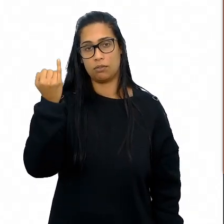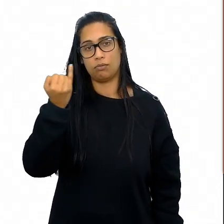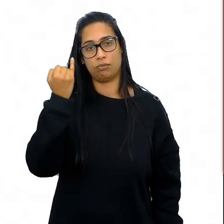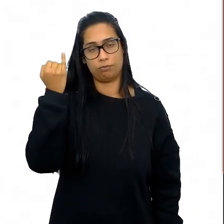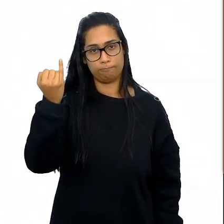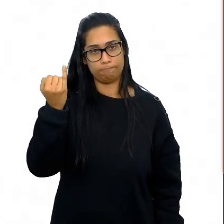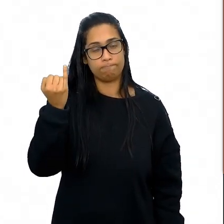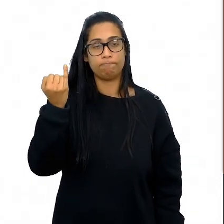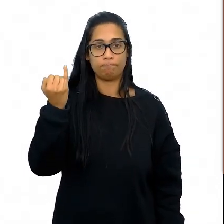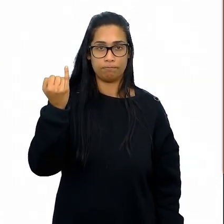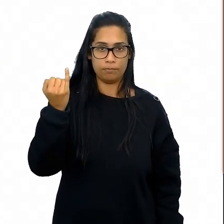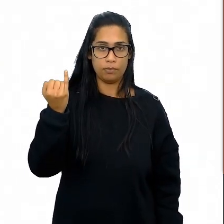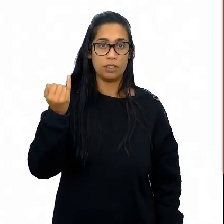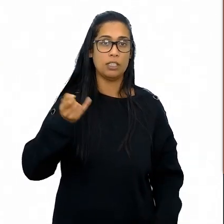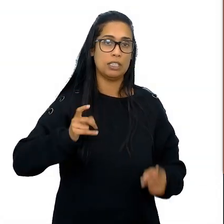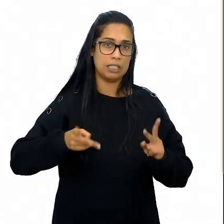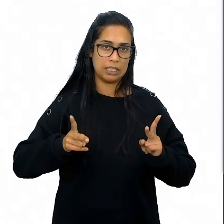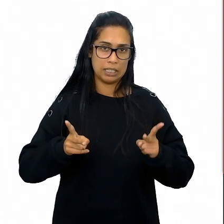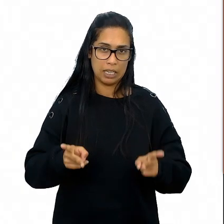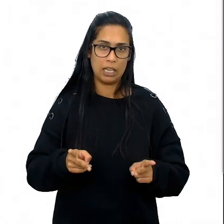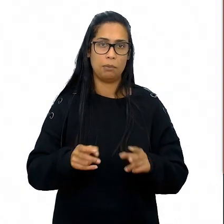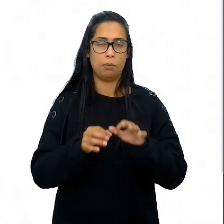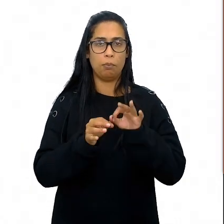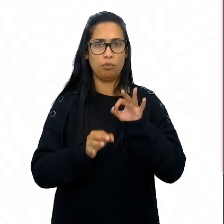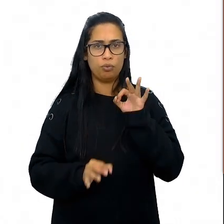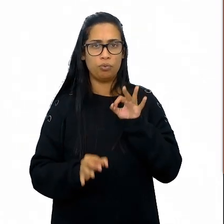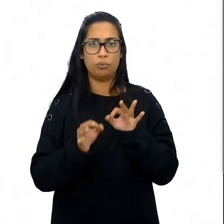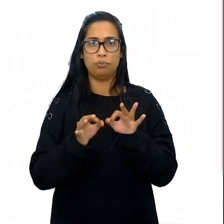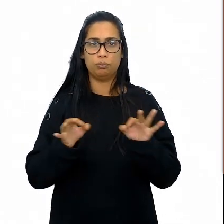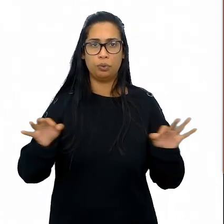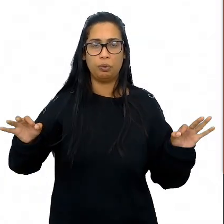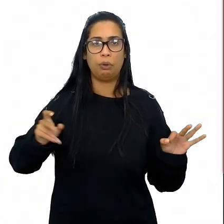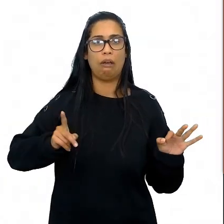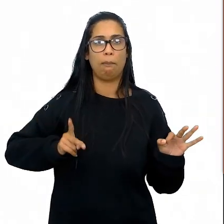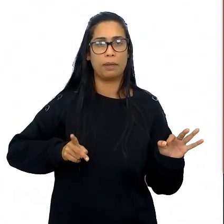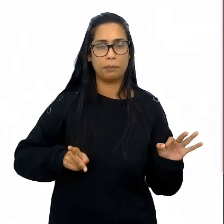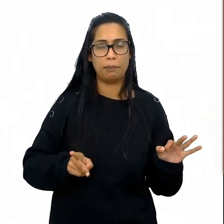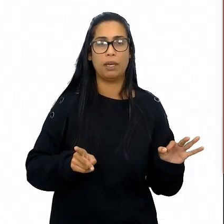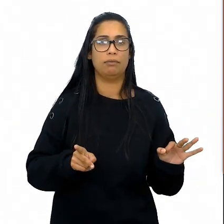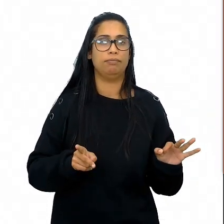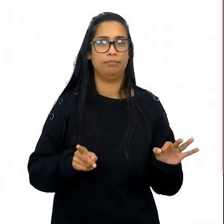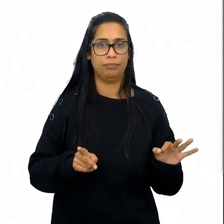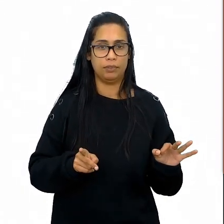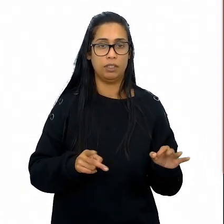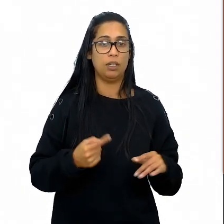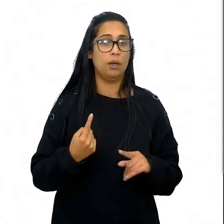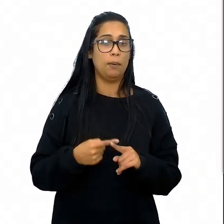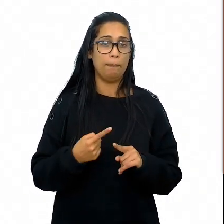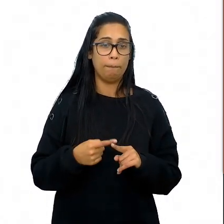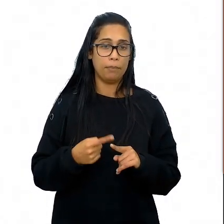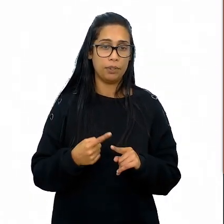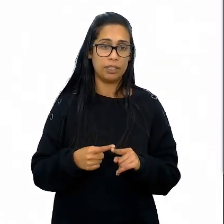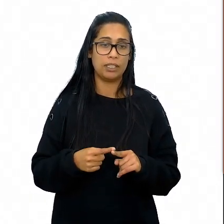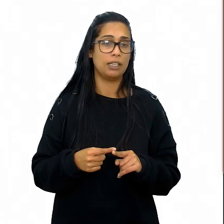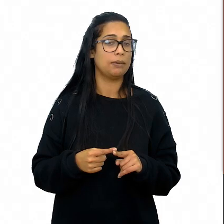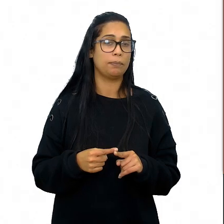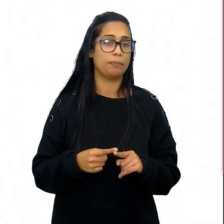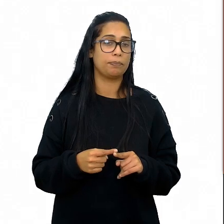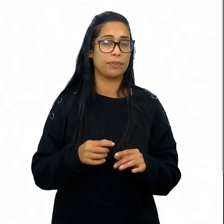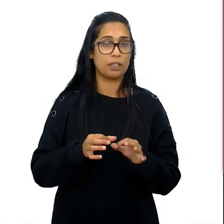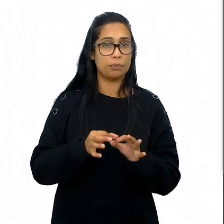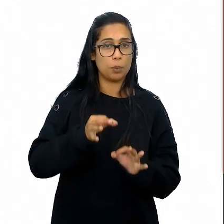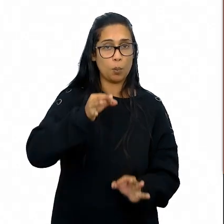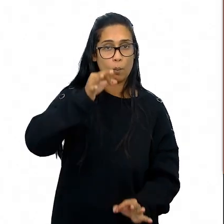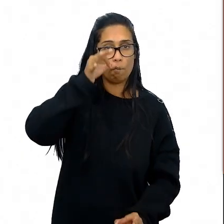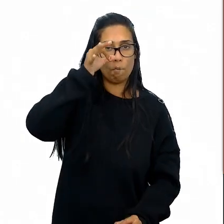a grande a unidade grandezas e medidas não é sabemos que as medidas elas é quantificam